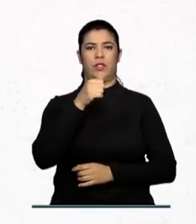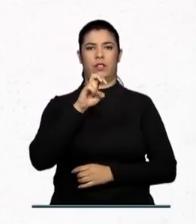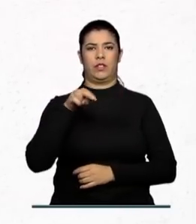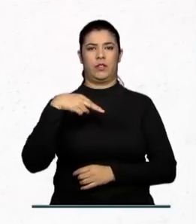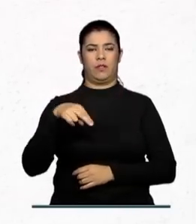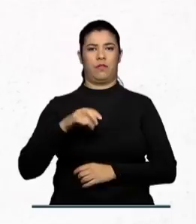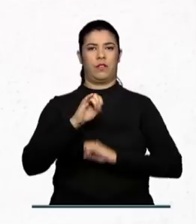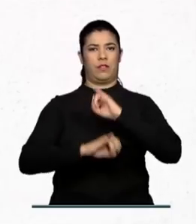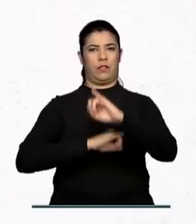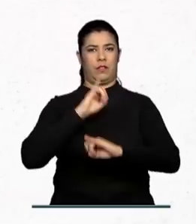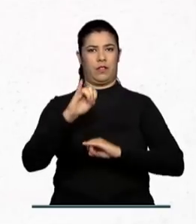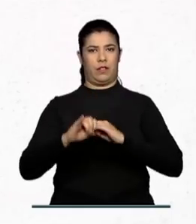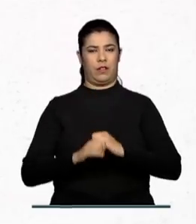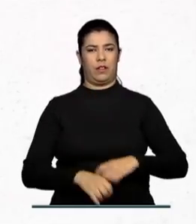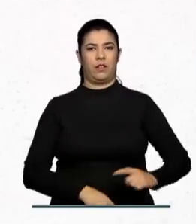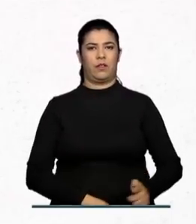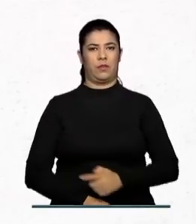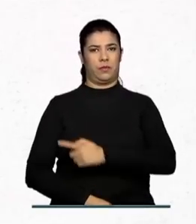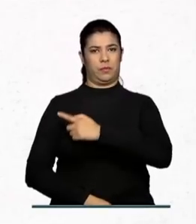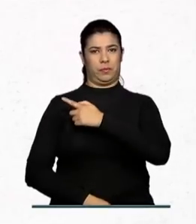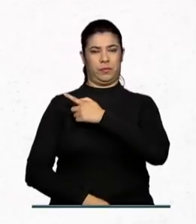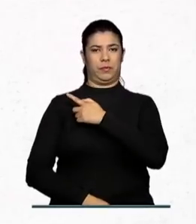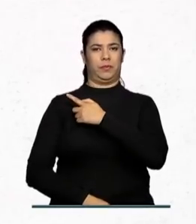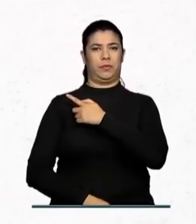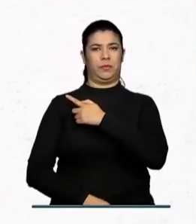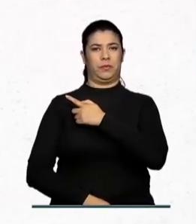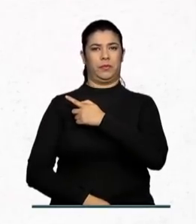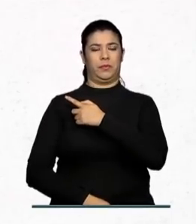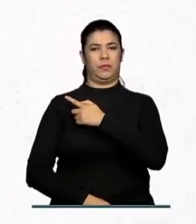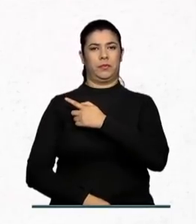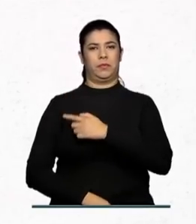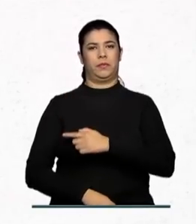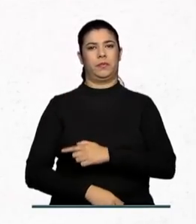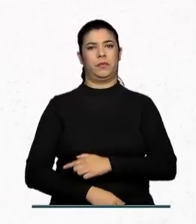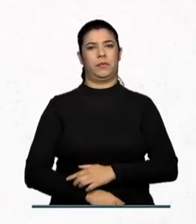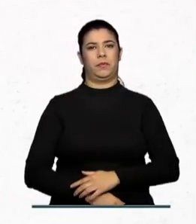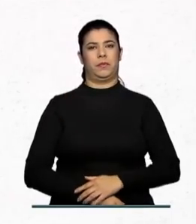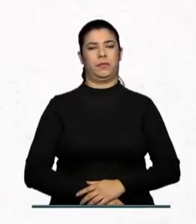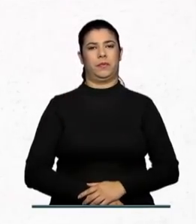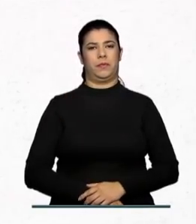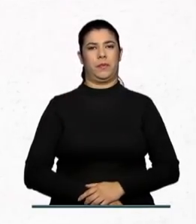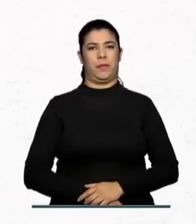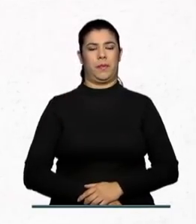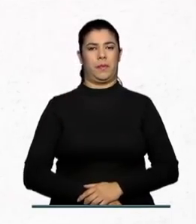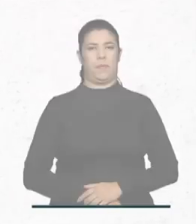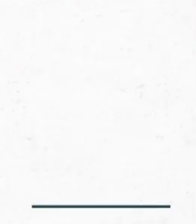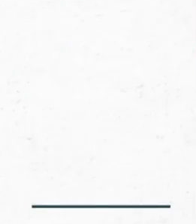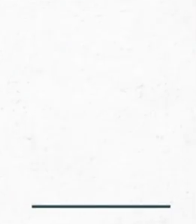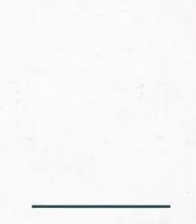novembro pela internet no endereço rio2016.com.